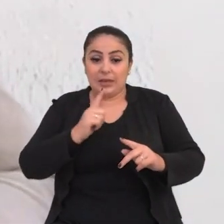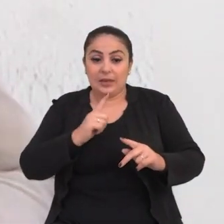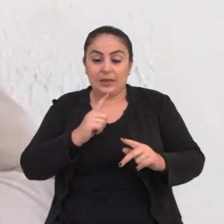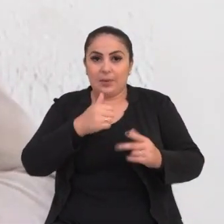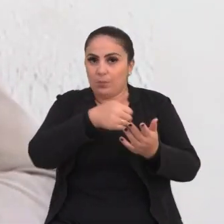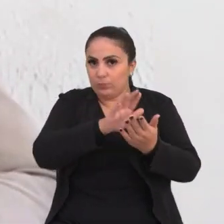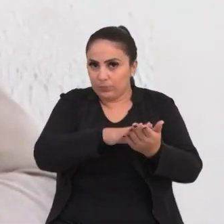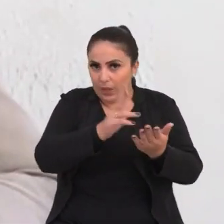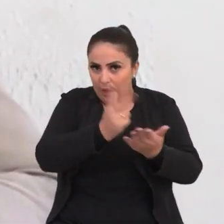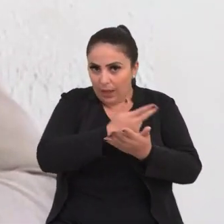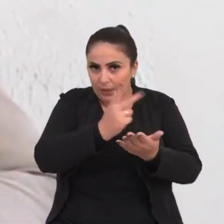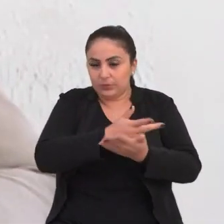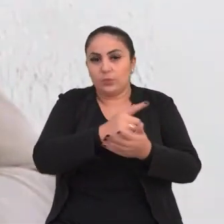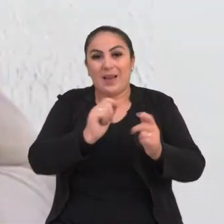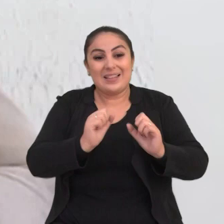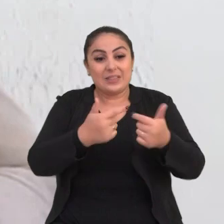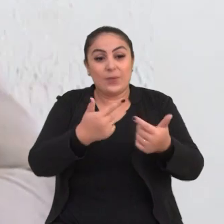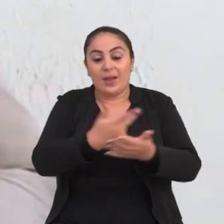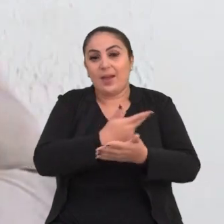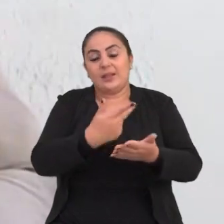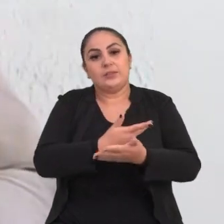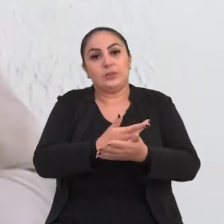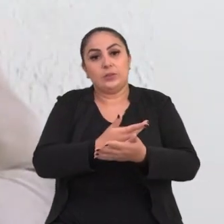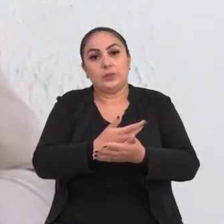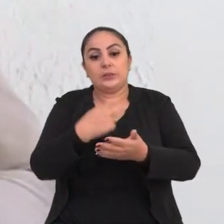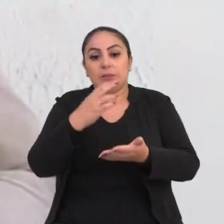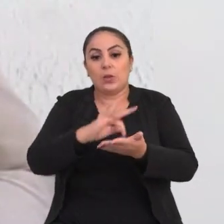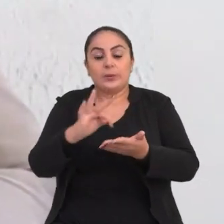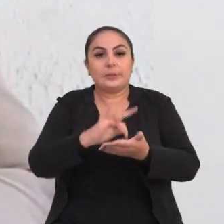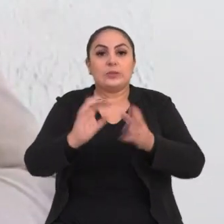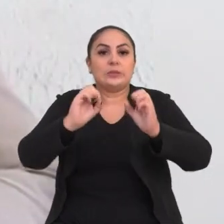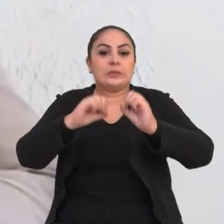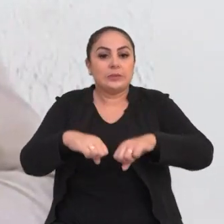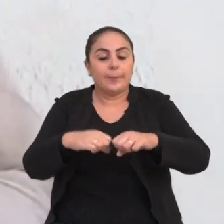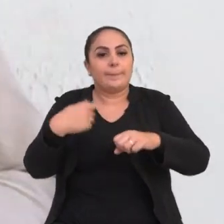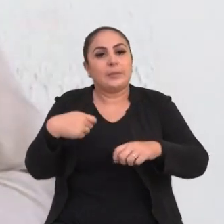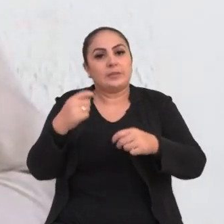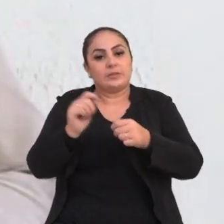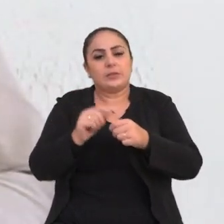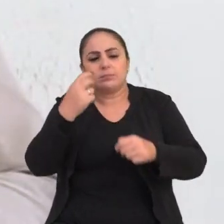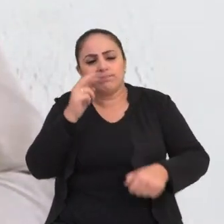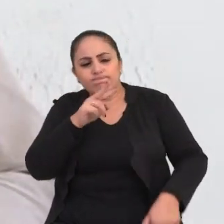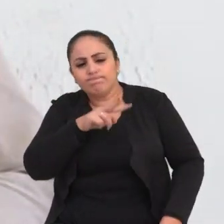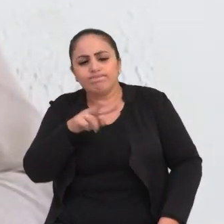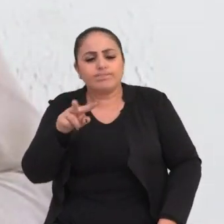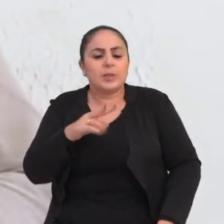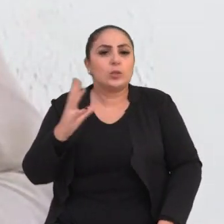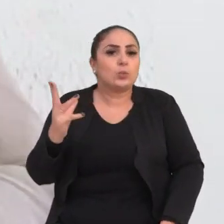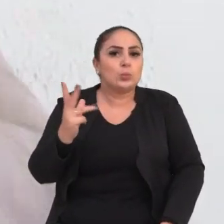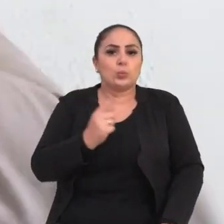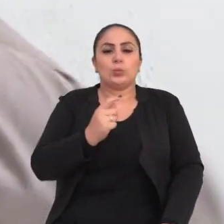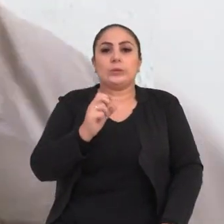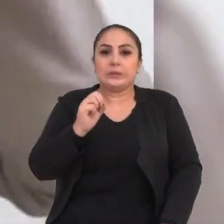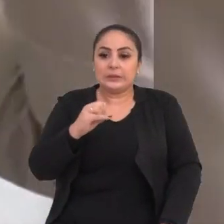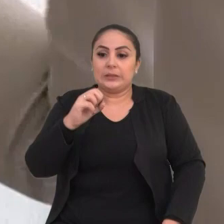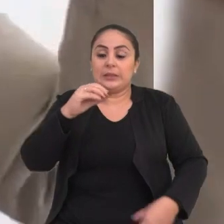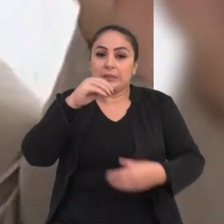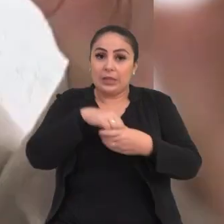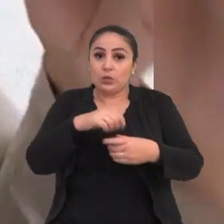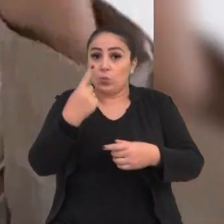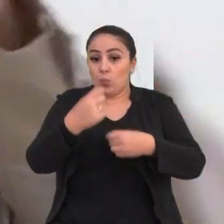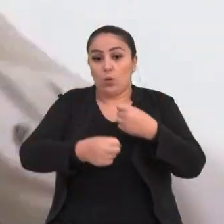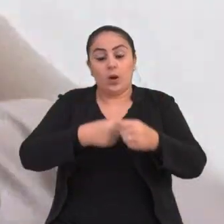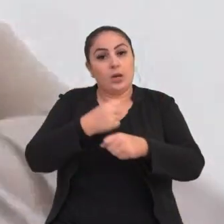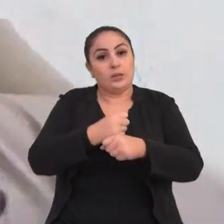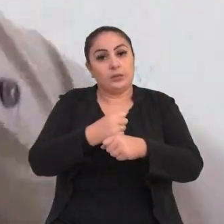cometeu a infração, né, vai ser, teoricamente, o sistema vai ter que fazer a verificação, que se dentro de